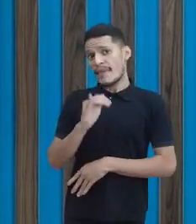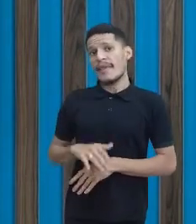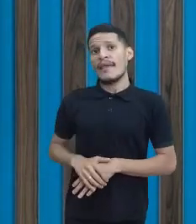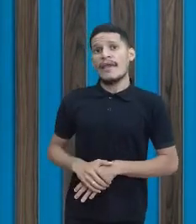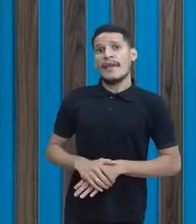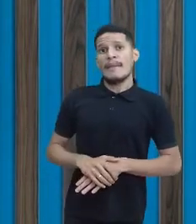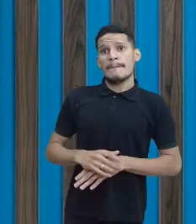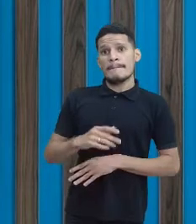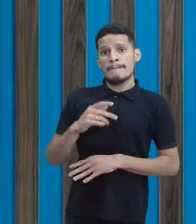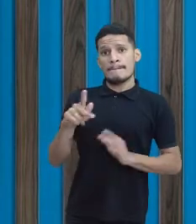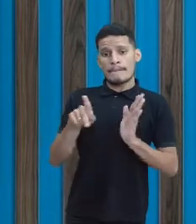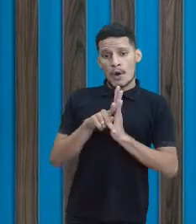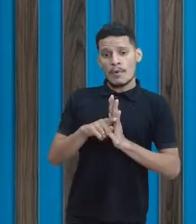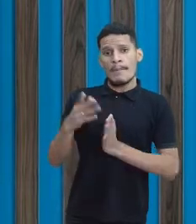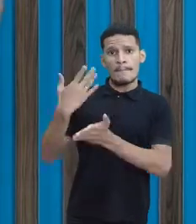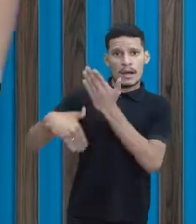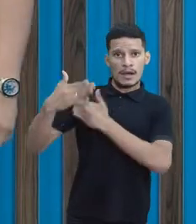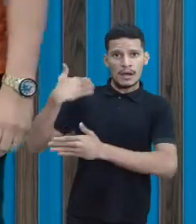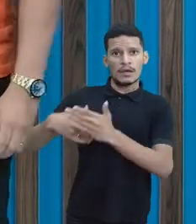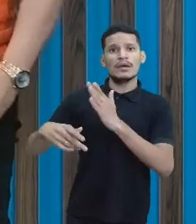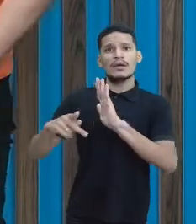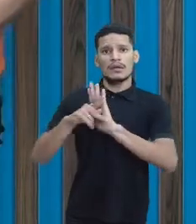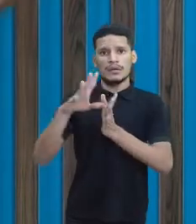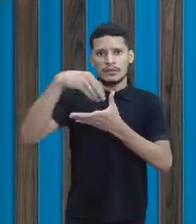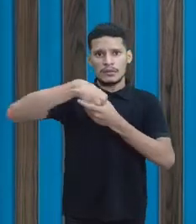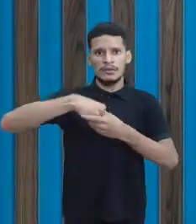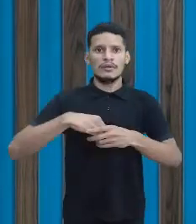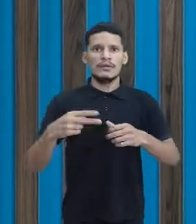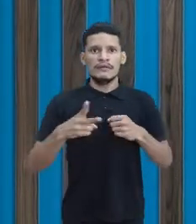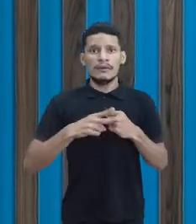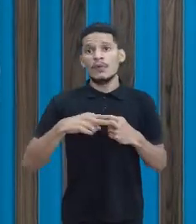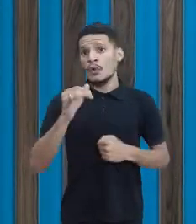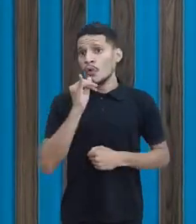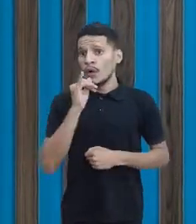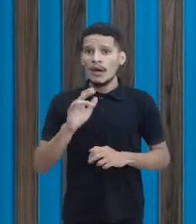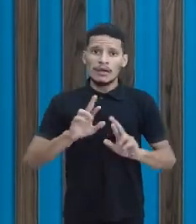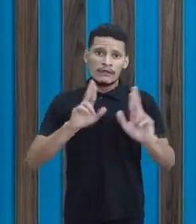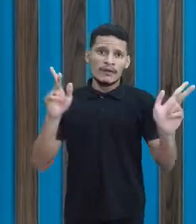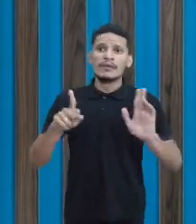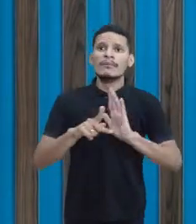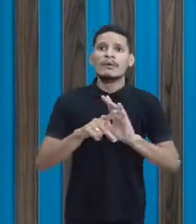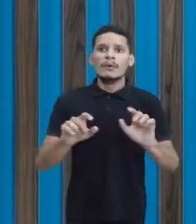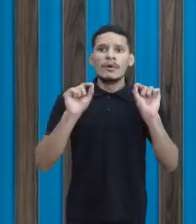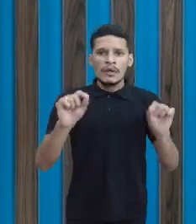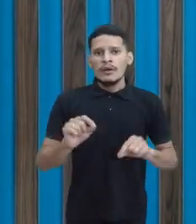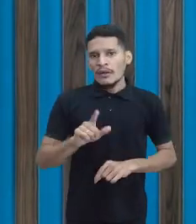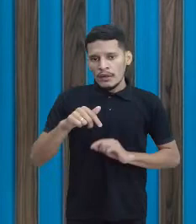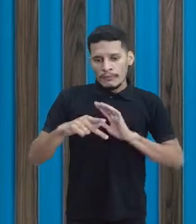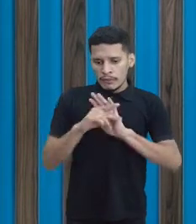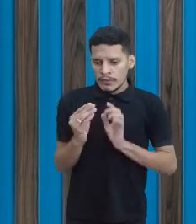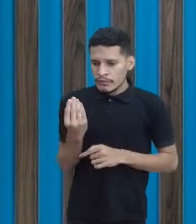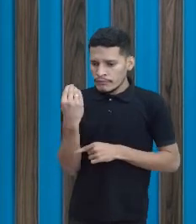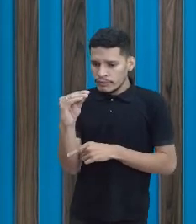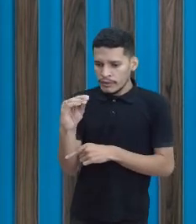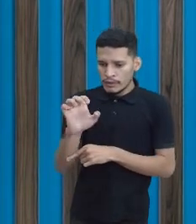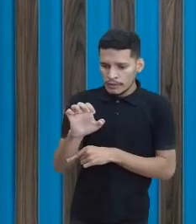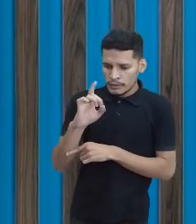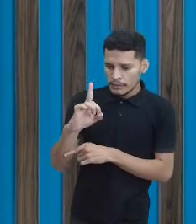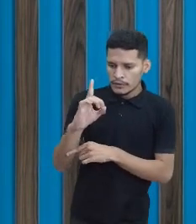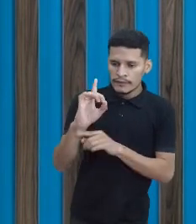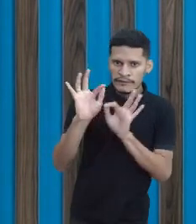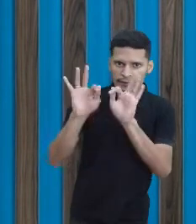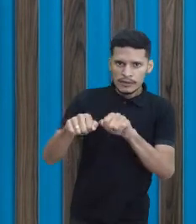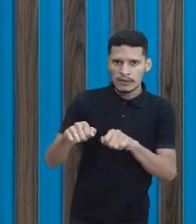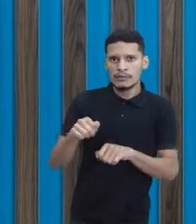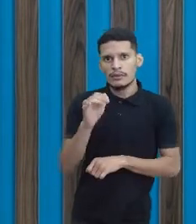a partícula de passado nos verbos, vocês viram que a única diferença de um para outro é que a gente acrescentou o ED no final, percebeu?